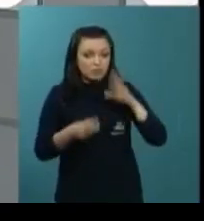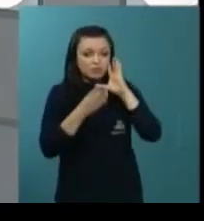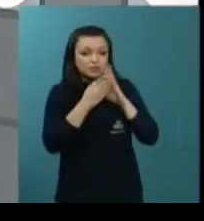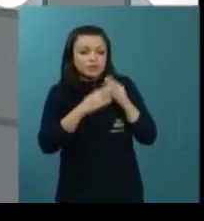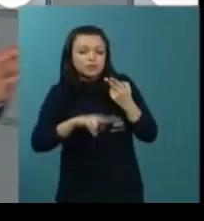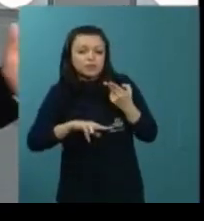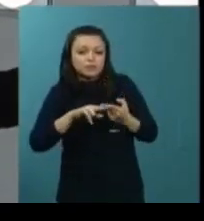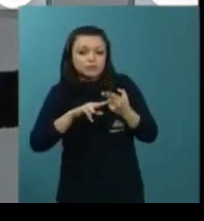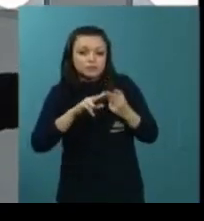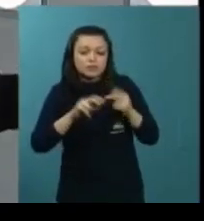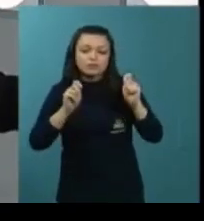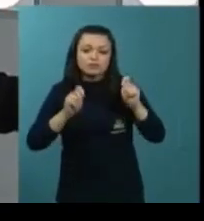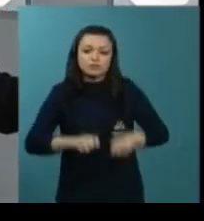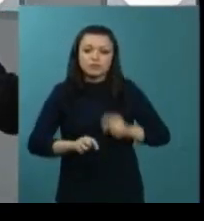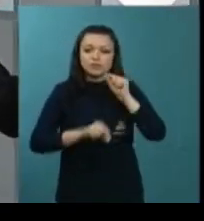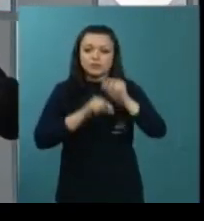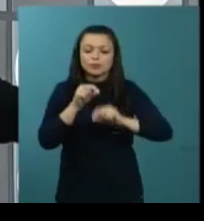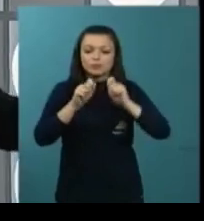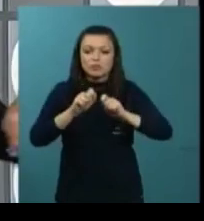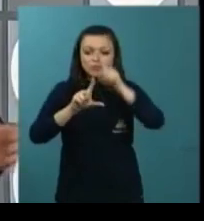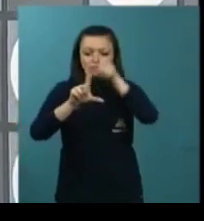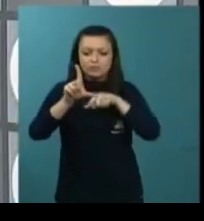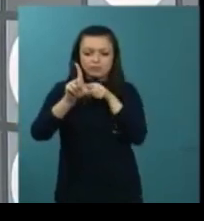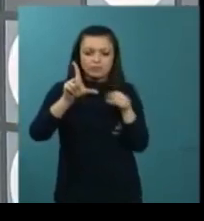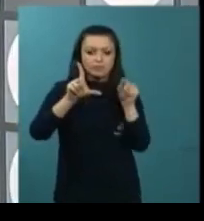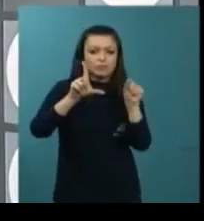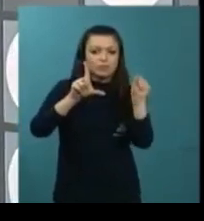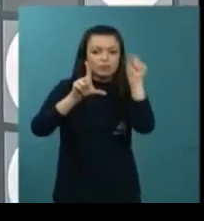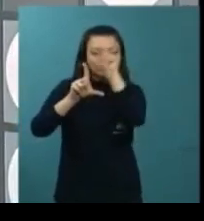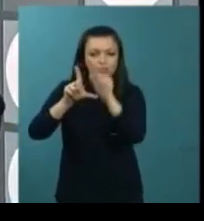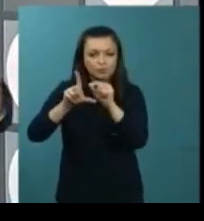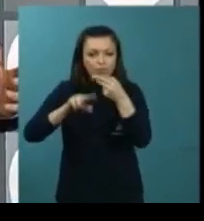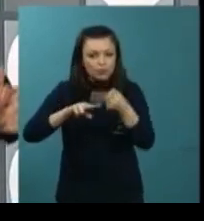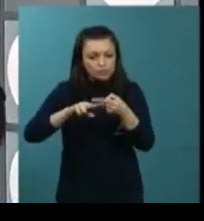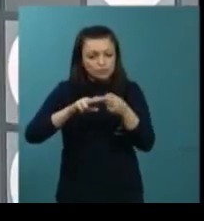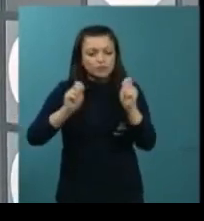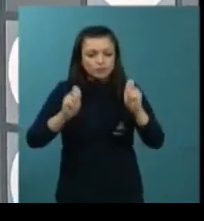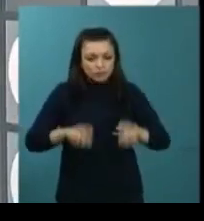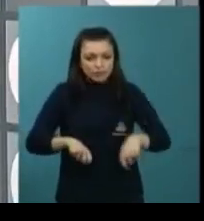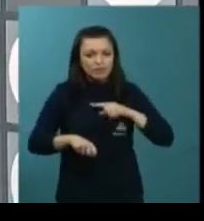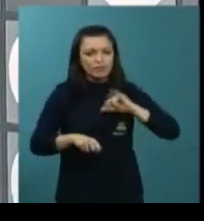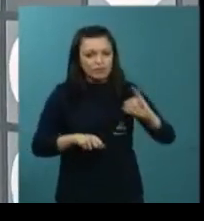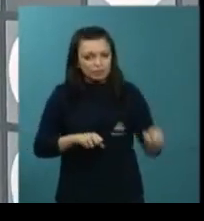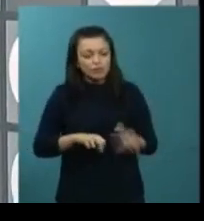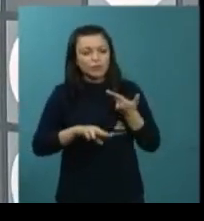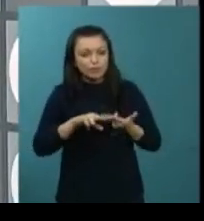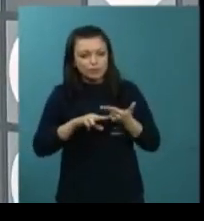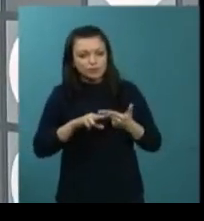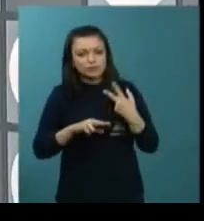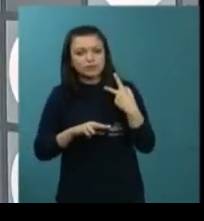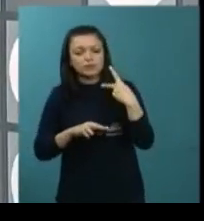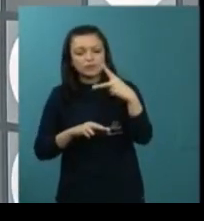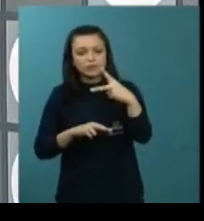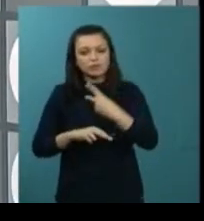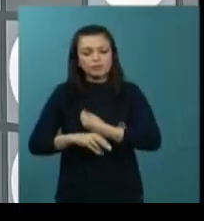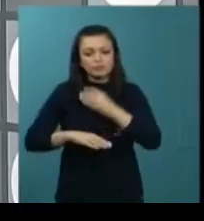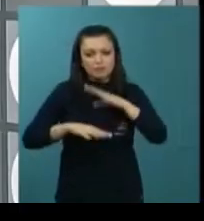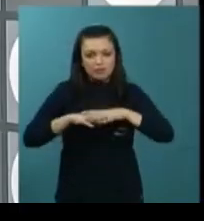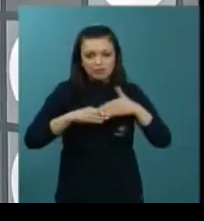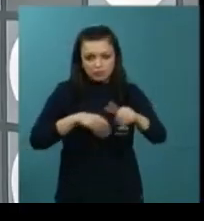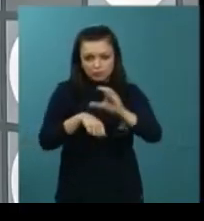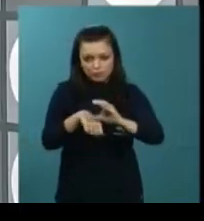podemos utilizar para a representação de pontos no plano. E isso será muito útil para você